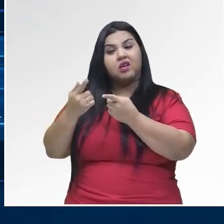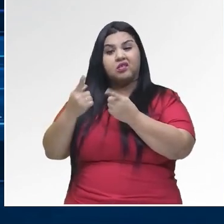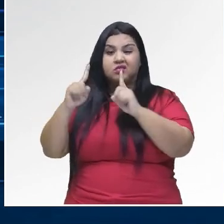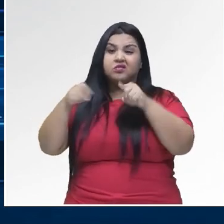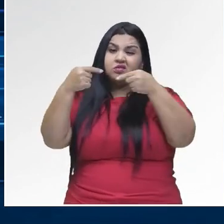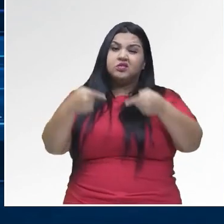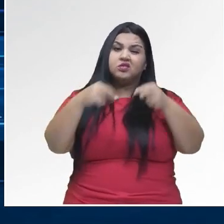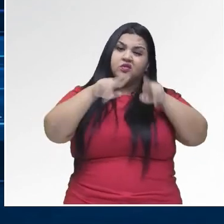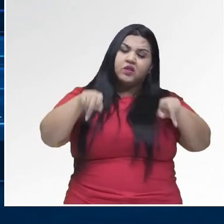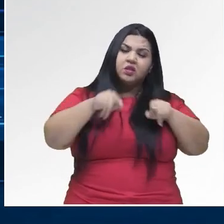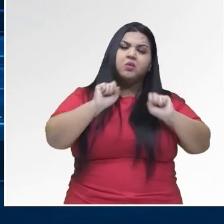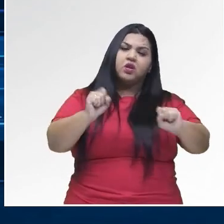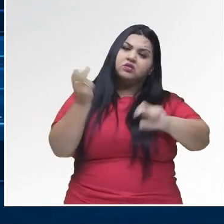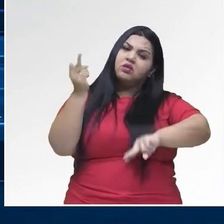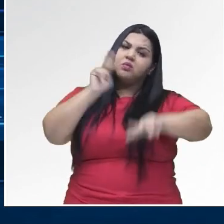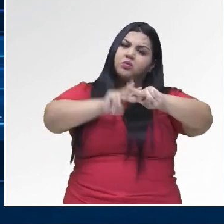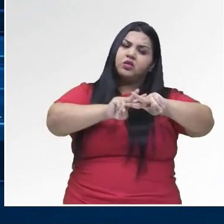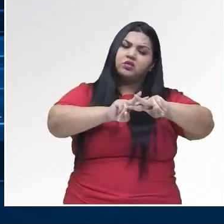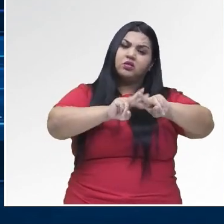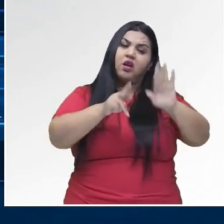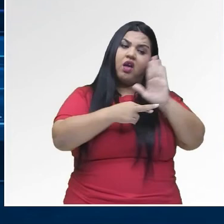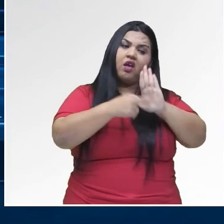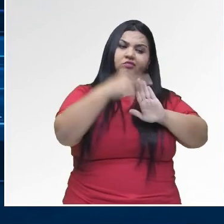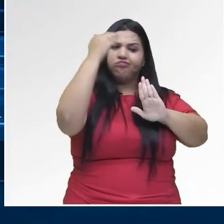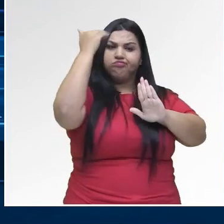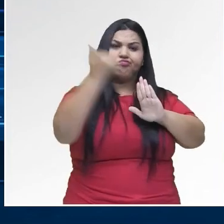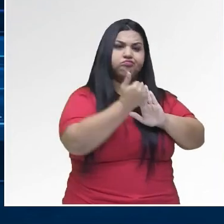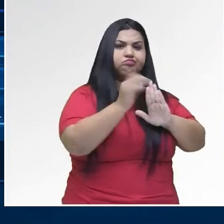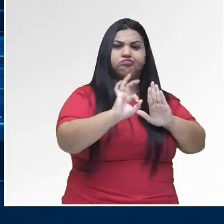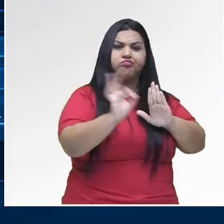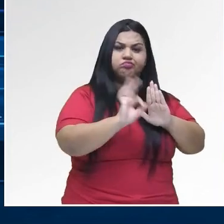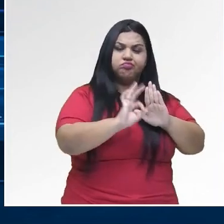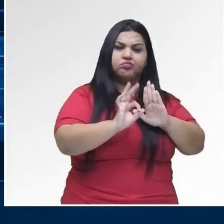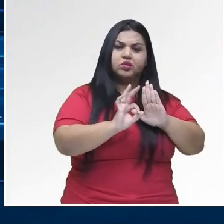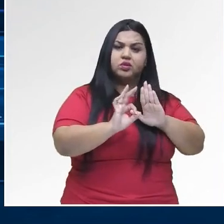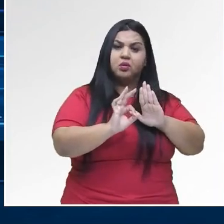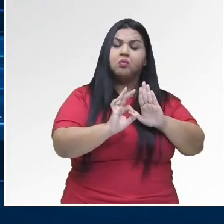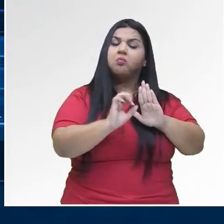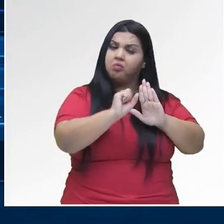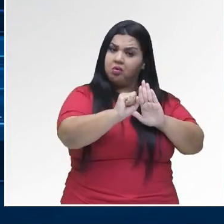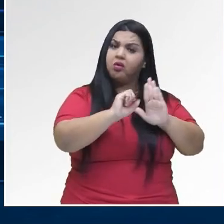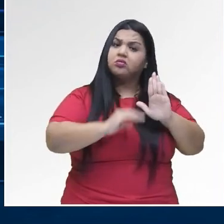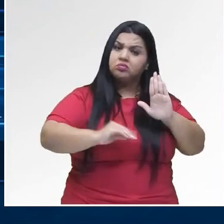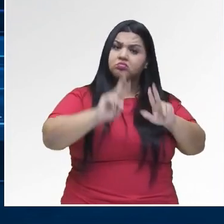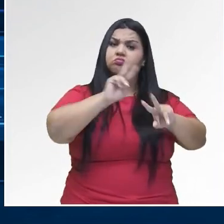ser preso, porque você quebra as regras, né? Você pode ser preso.